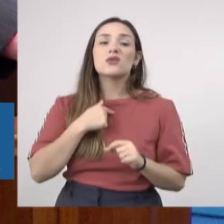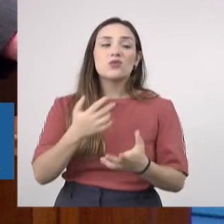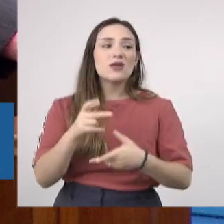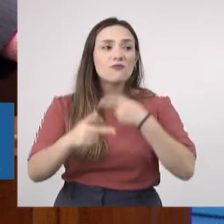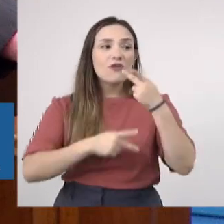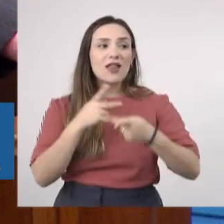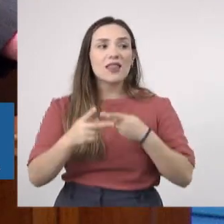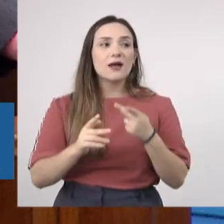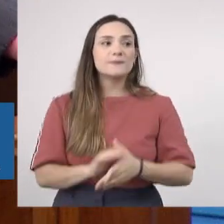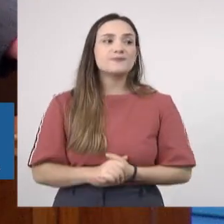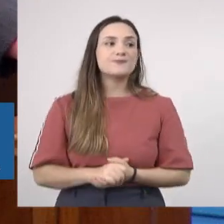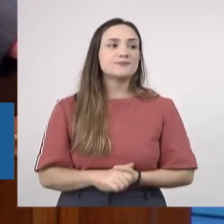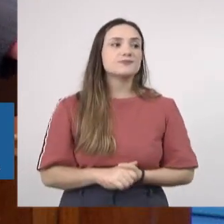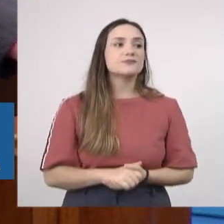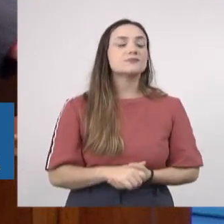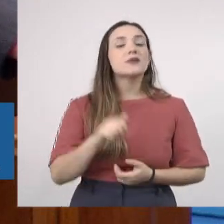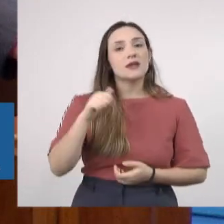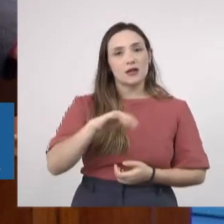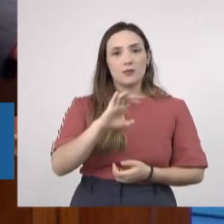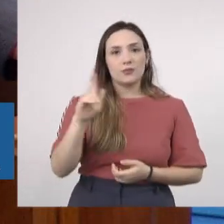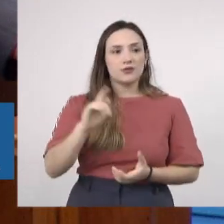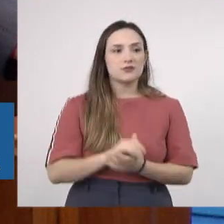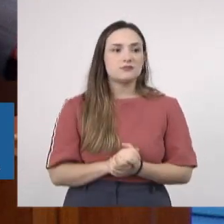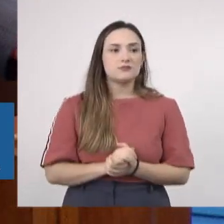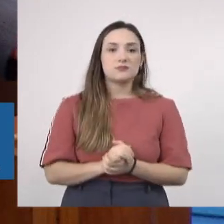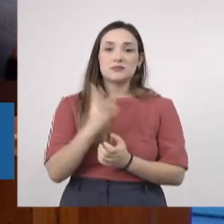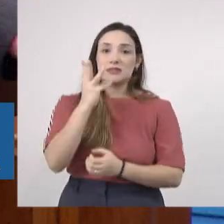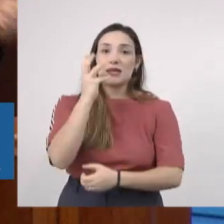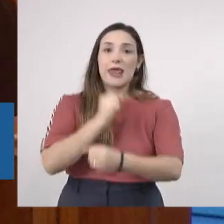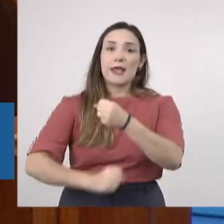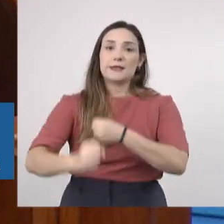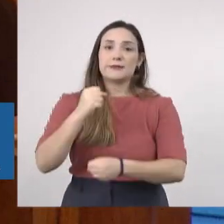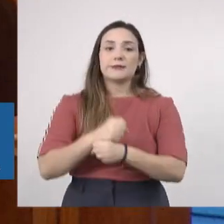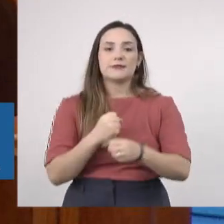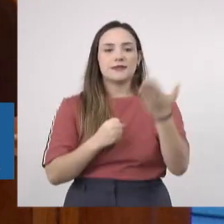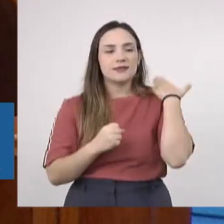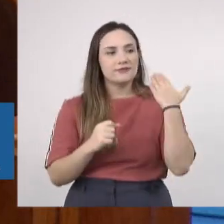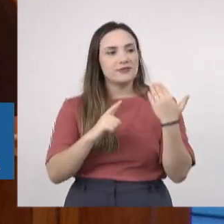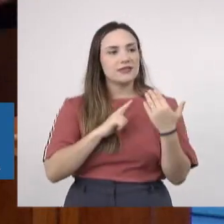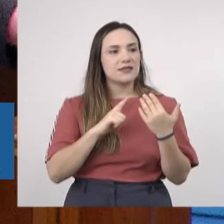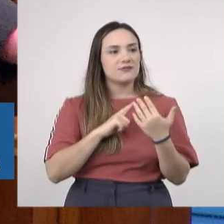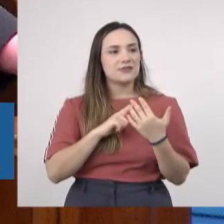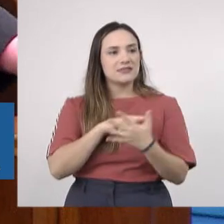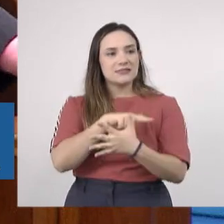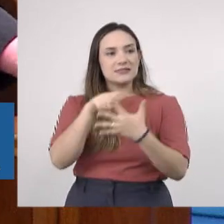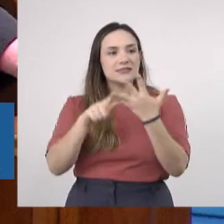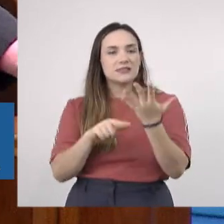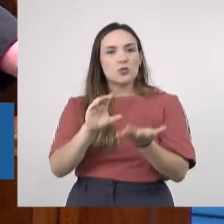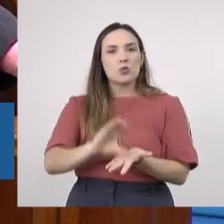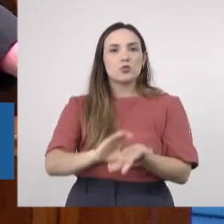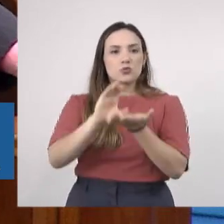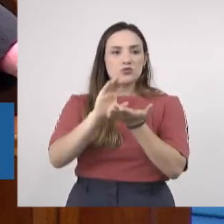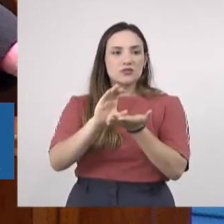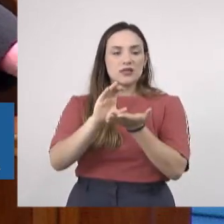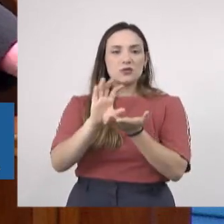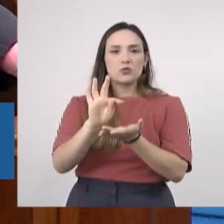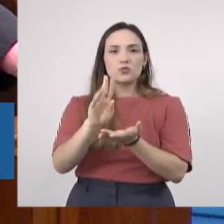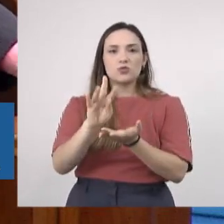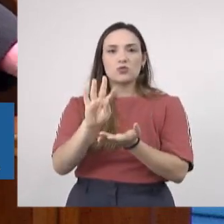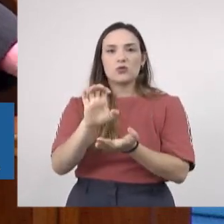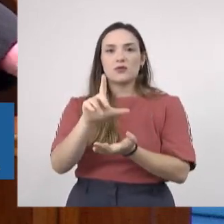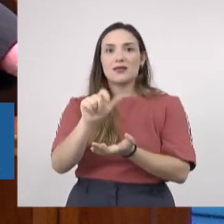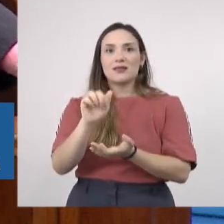vocês: aqui em Campo Grande, nos últimos 3 anos, 5 conselhos tutelares realizaram mais de 40 mil